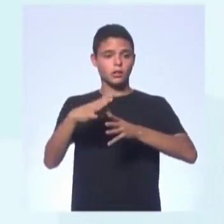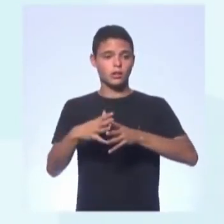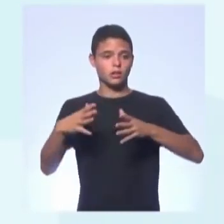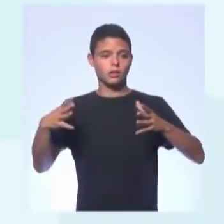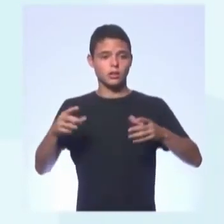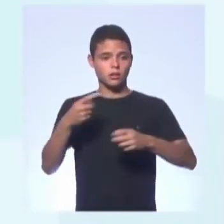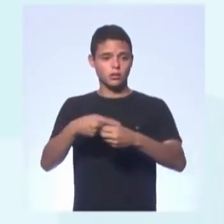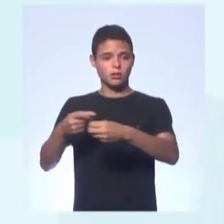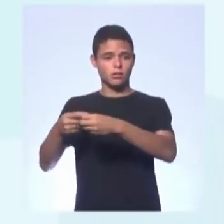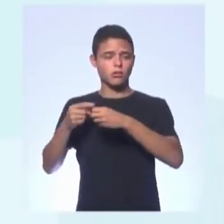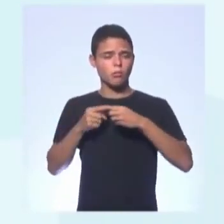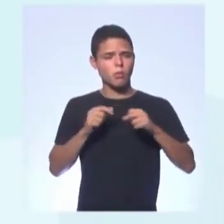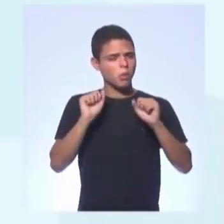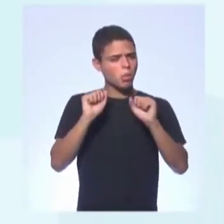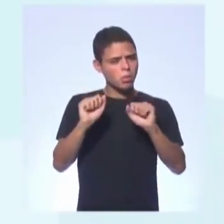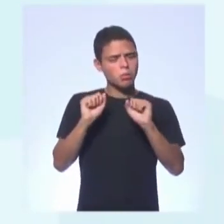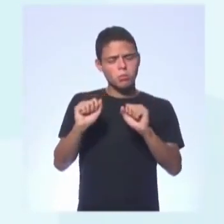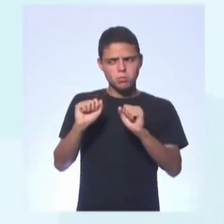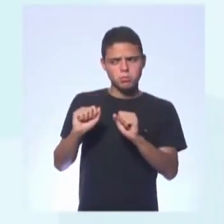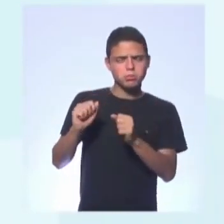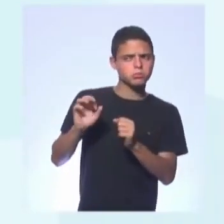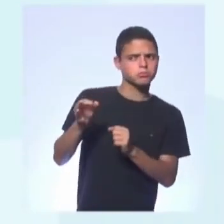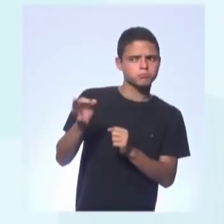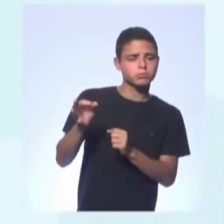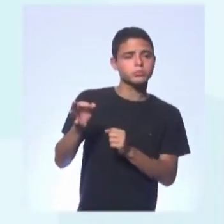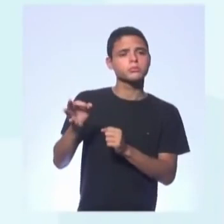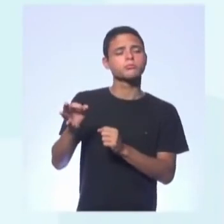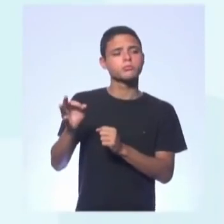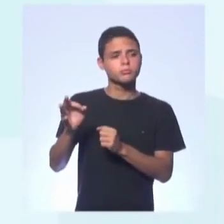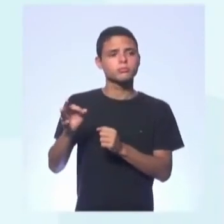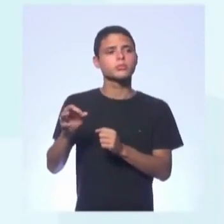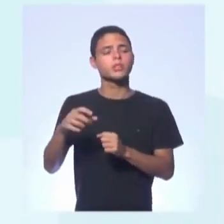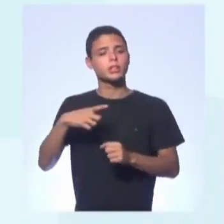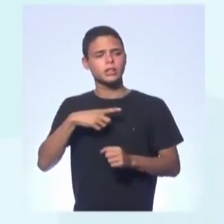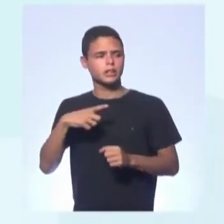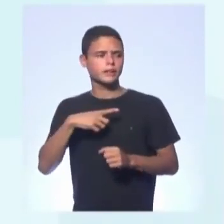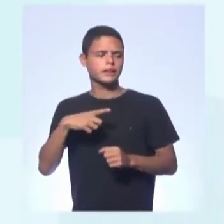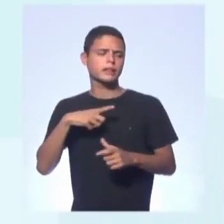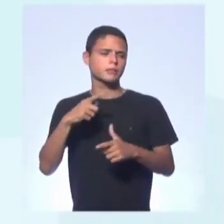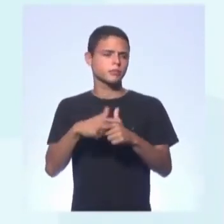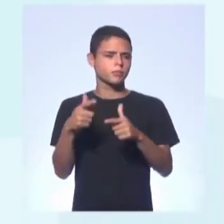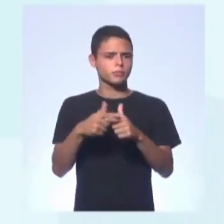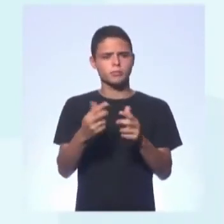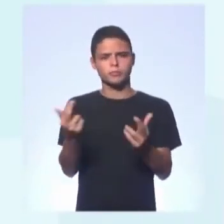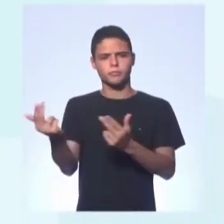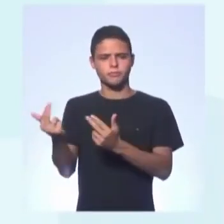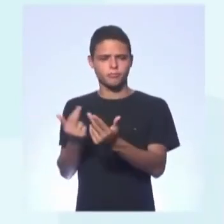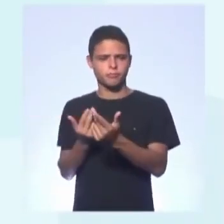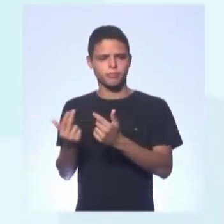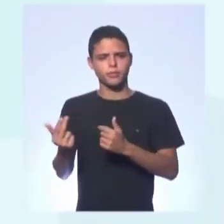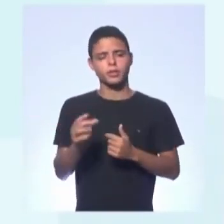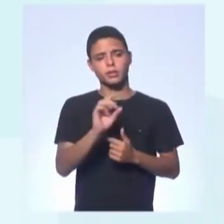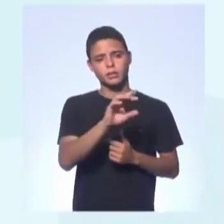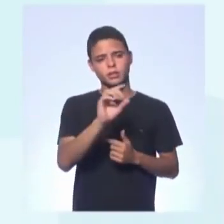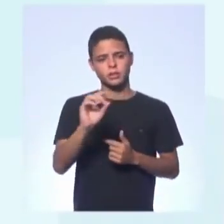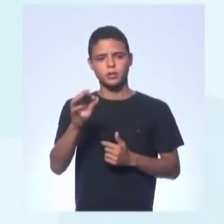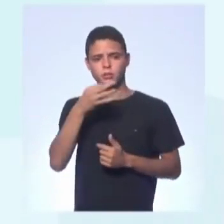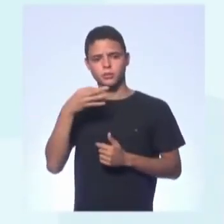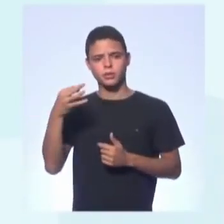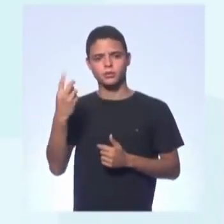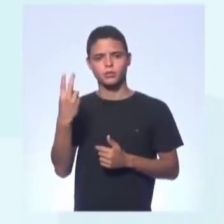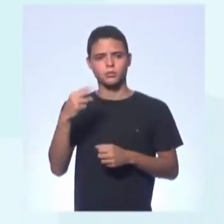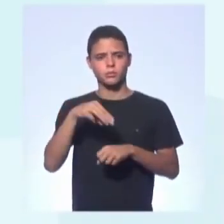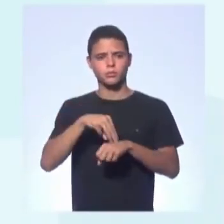podemos afirmar que é um problema social recorrente em muitos municípios? Comente sua resposta. 2 minutos, a gente